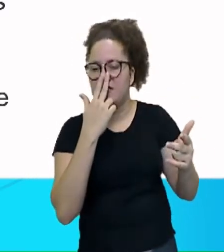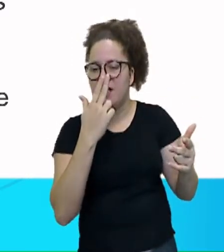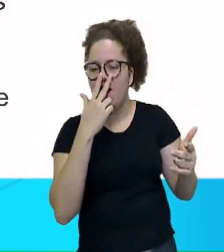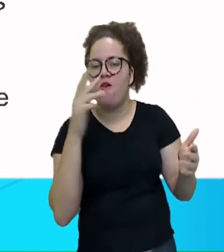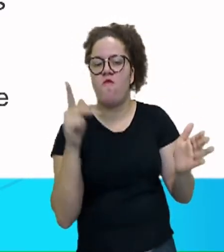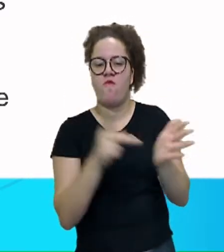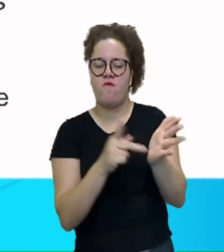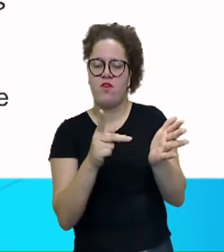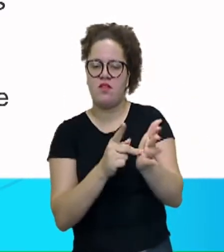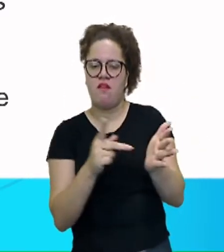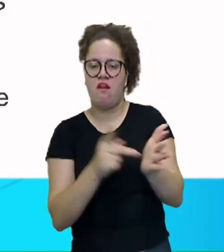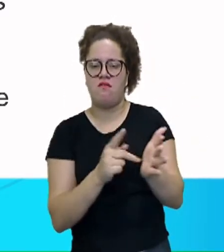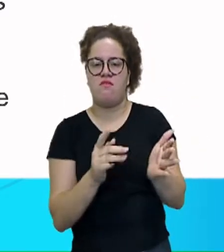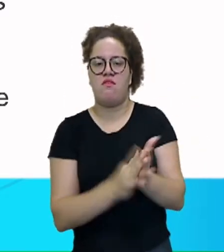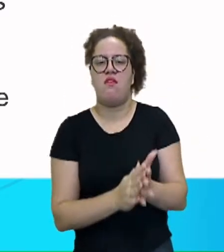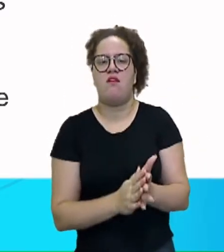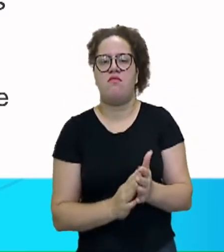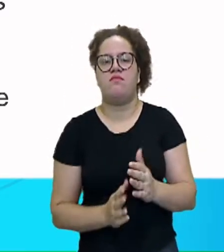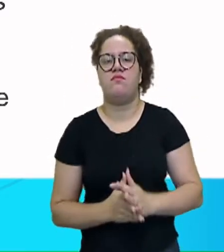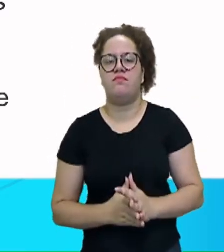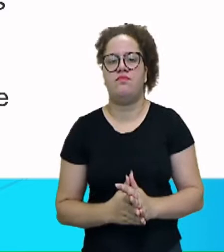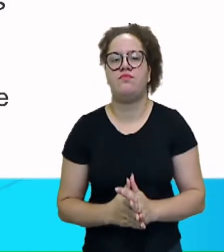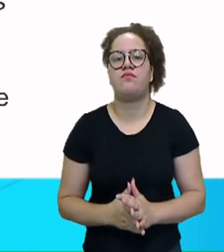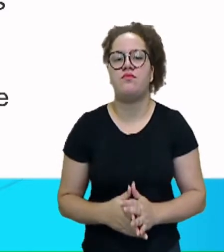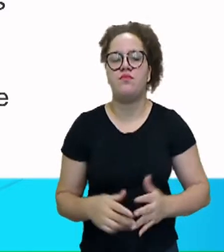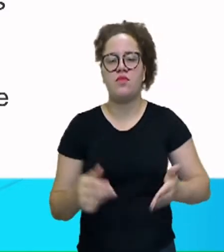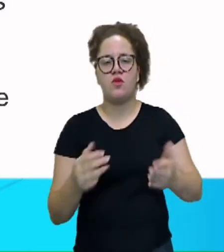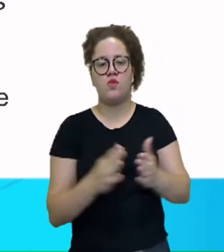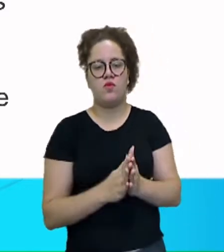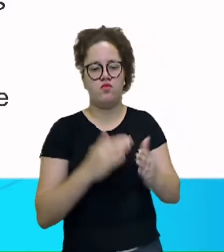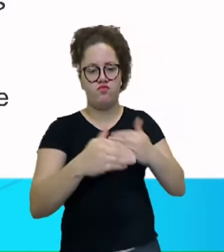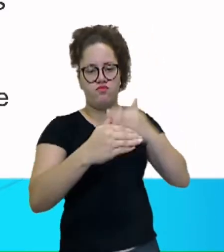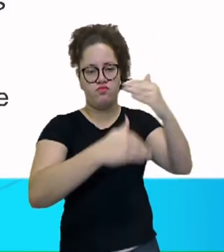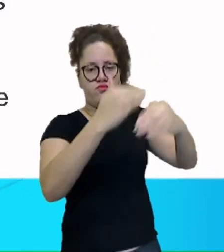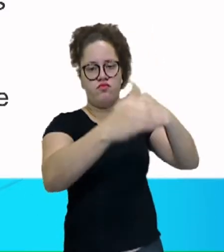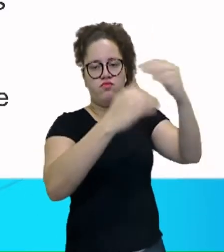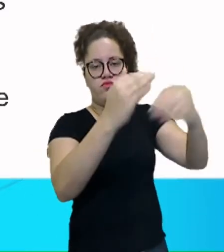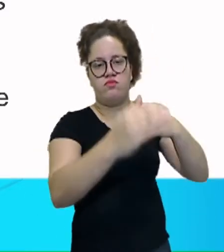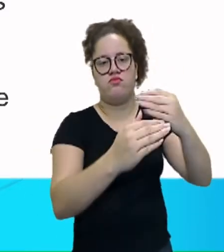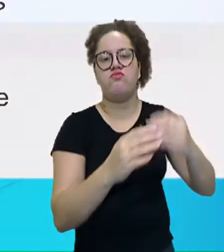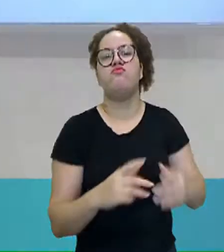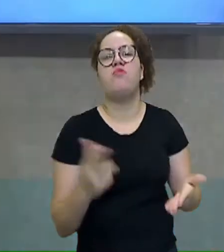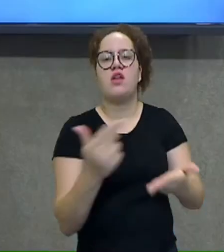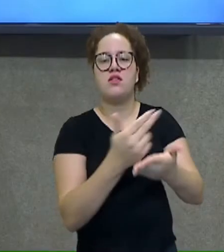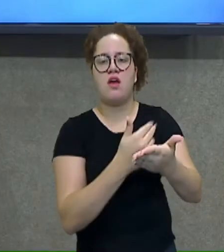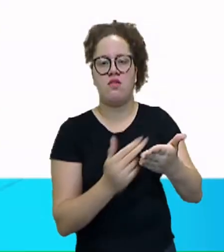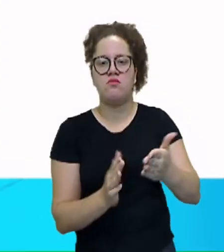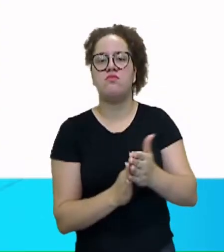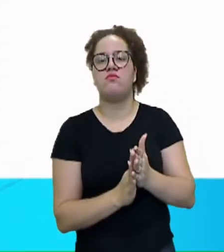original. A série de desenhos foi denominada The Best of Life.